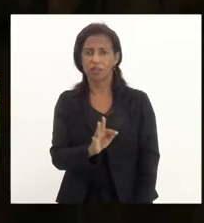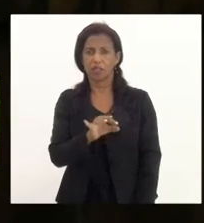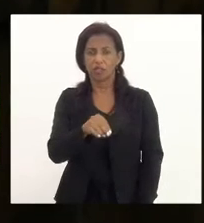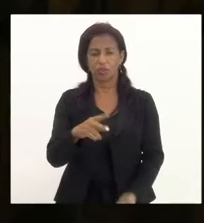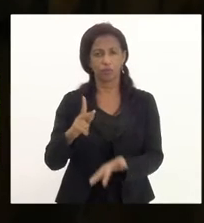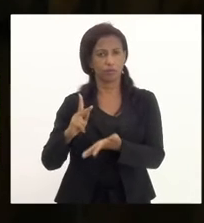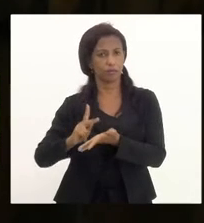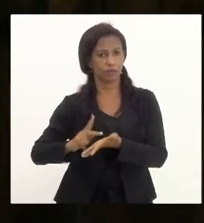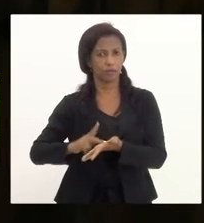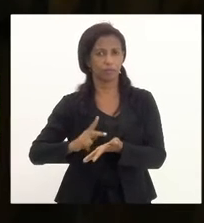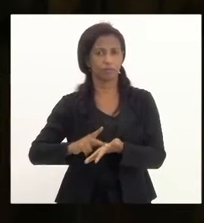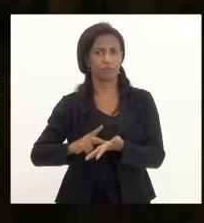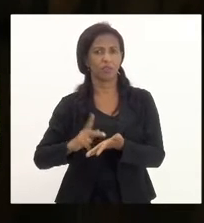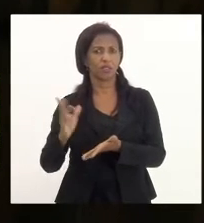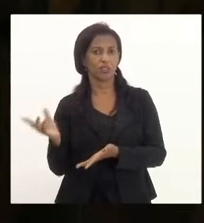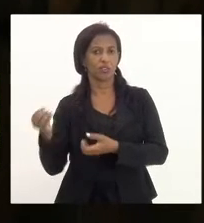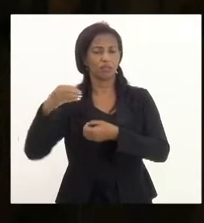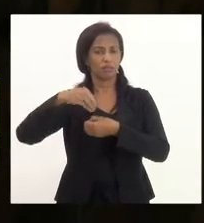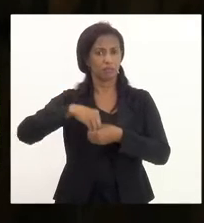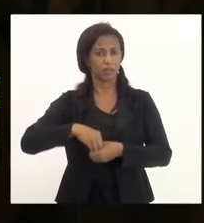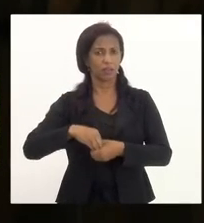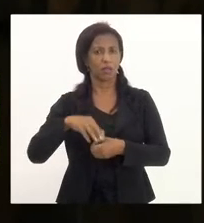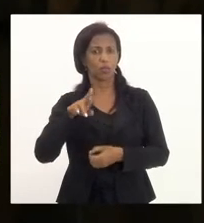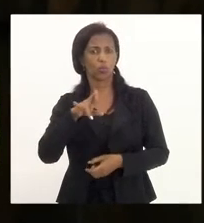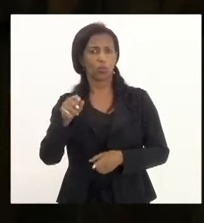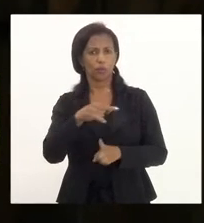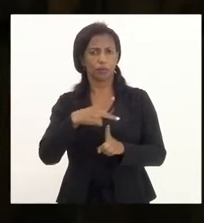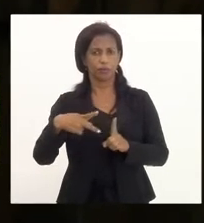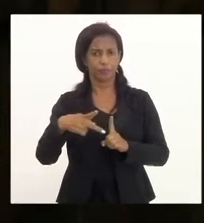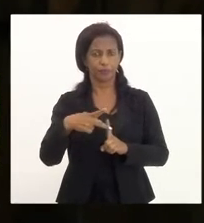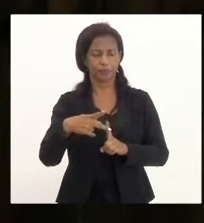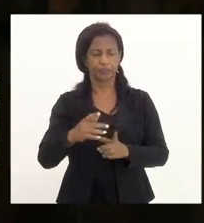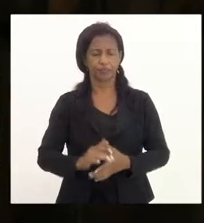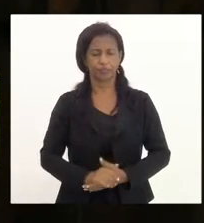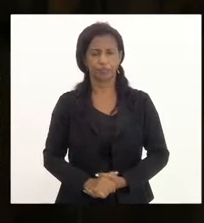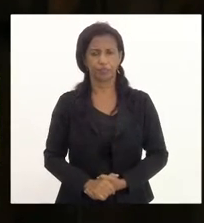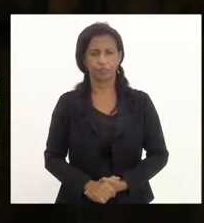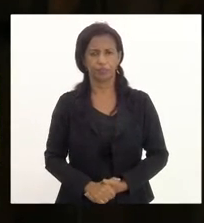que na verdade já são previstos que estejam no rio Previdência